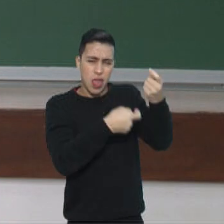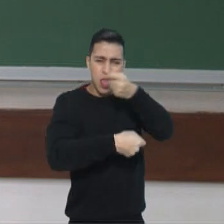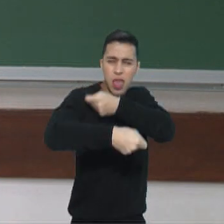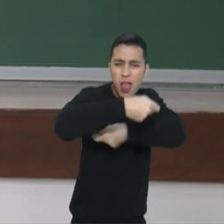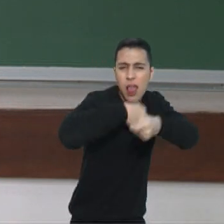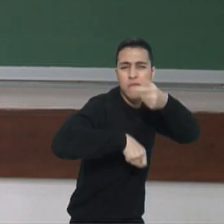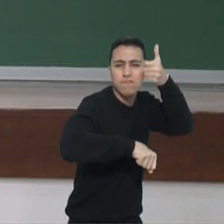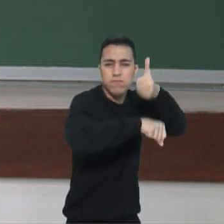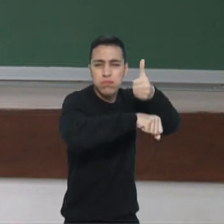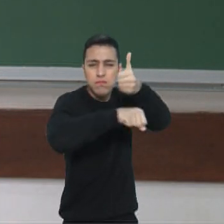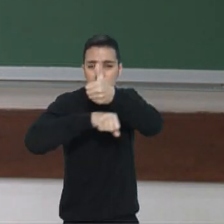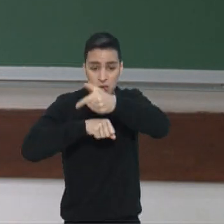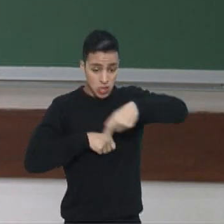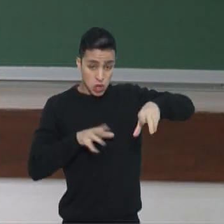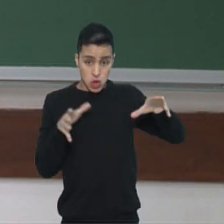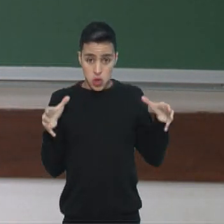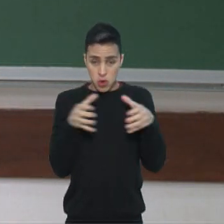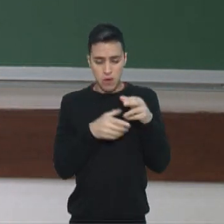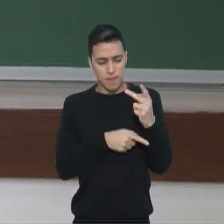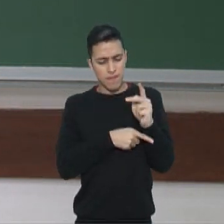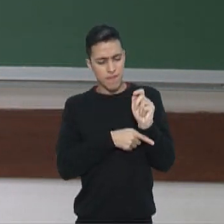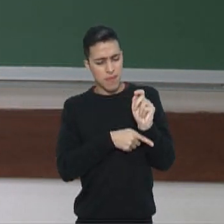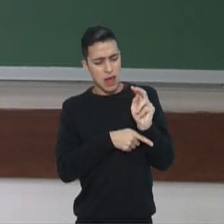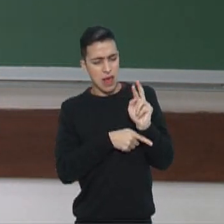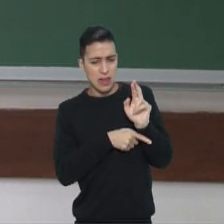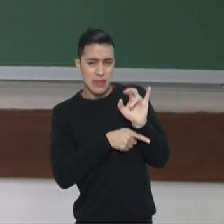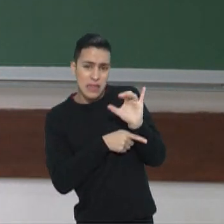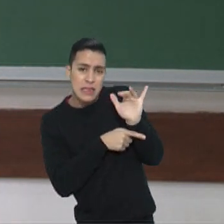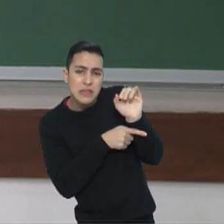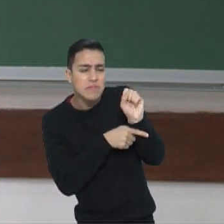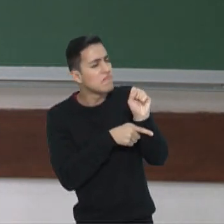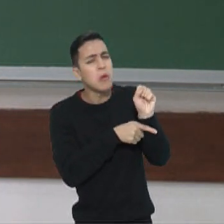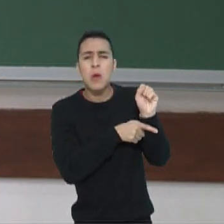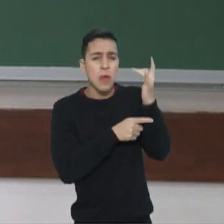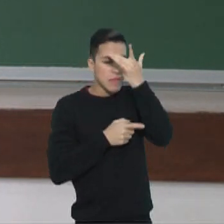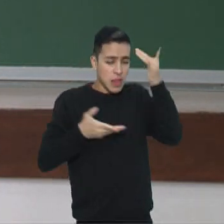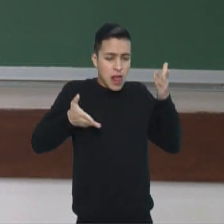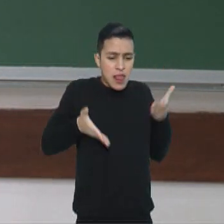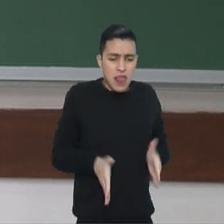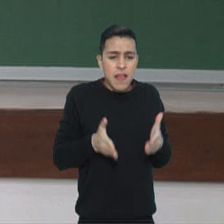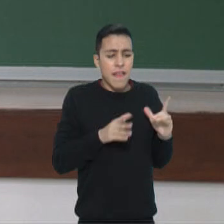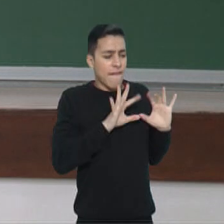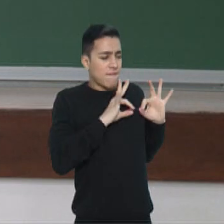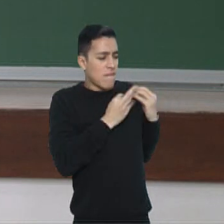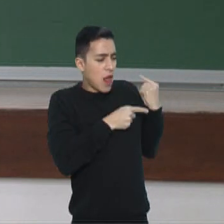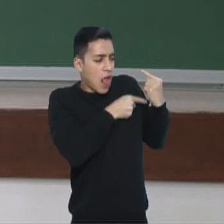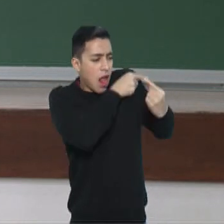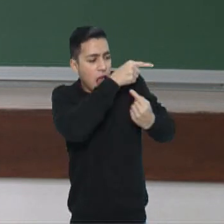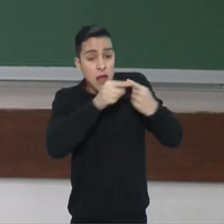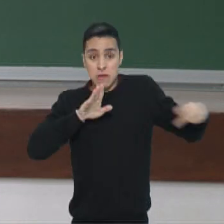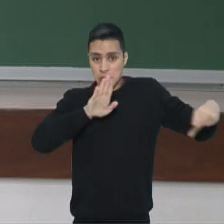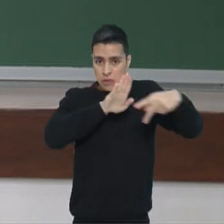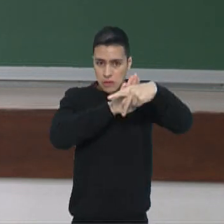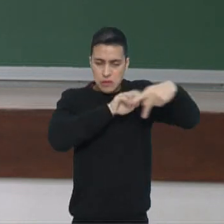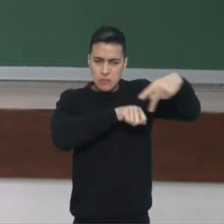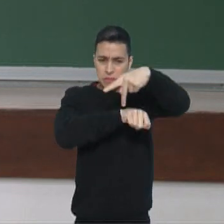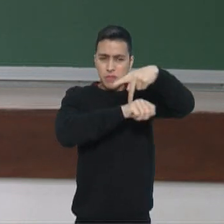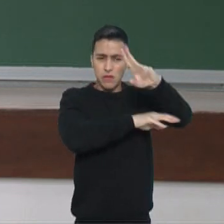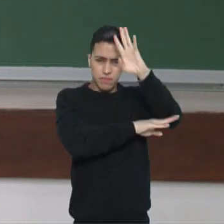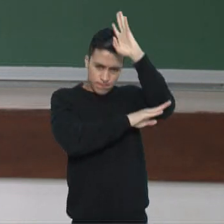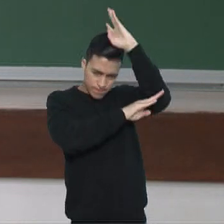antiga, certo? Os patrícios, então, eram aquelas pessoas nascidas das primeiras famílias romanas, das famílias